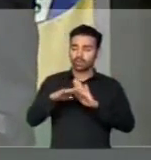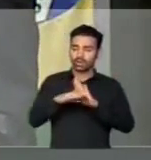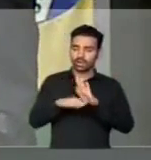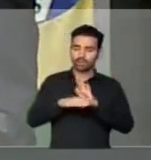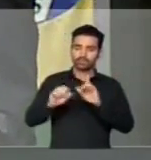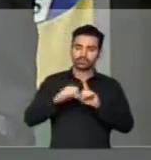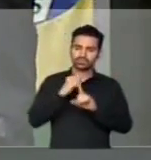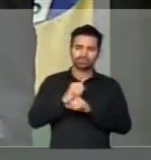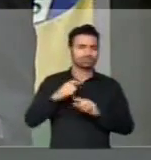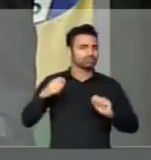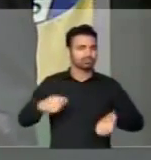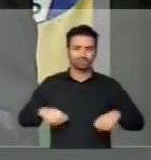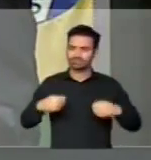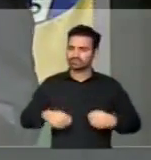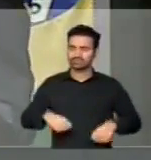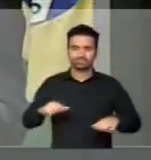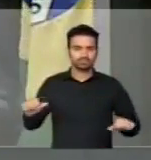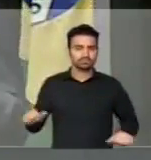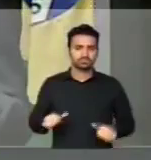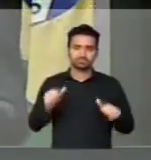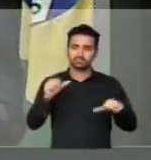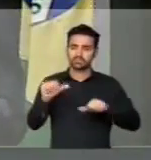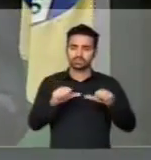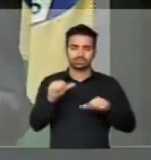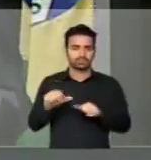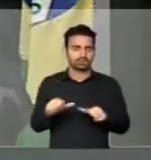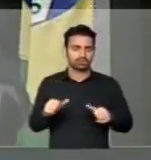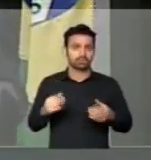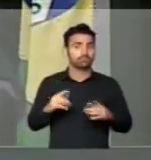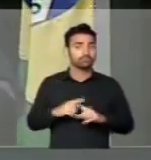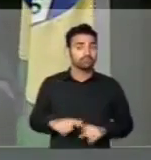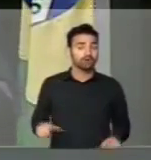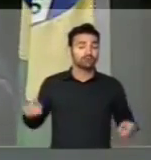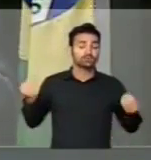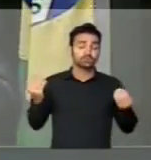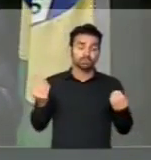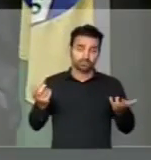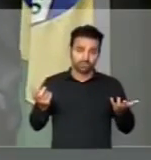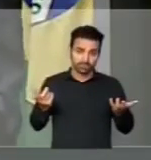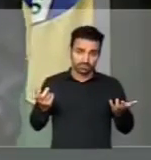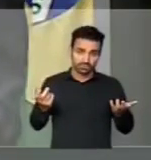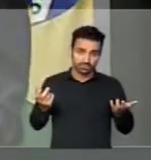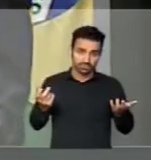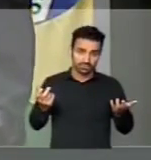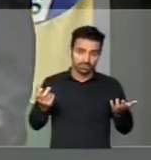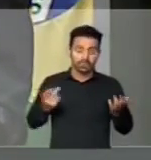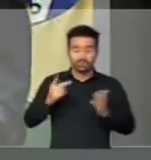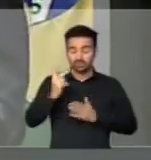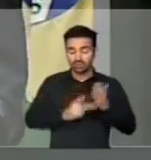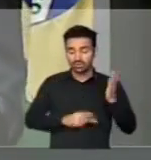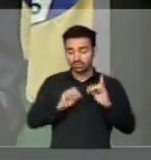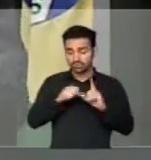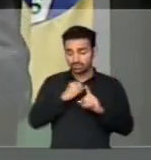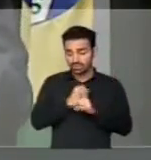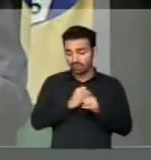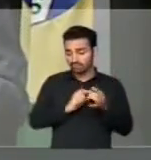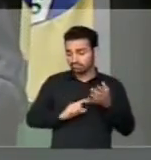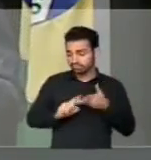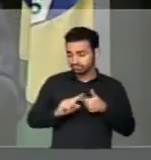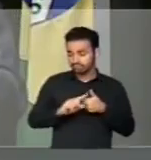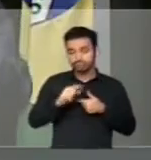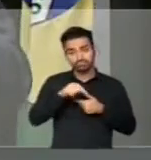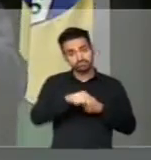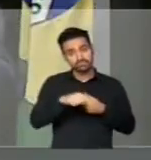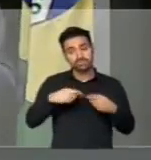ser aprimorados, mas como? Programas sociais e seus impactos devem